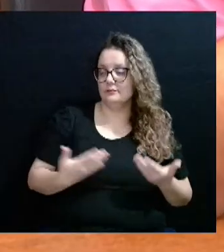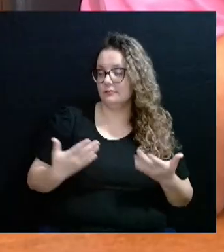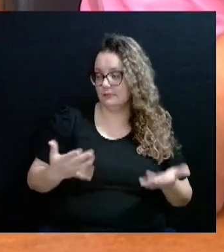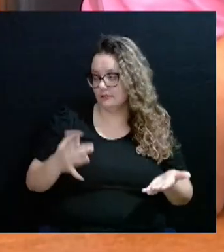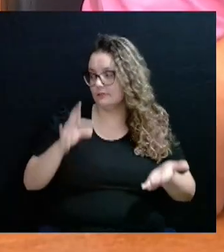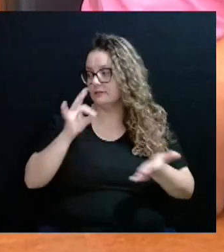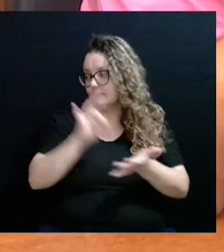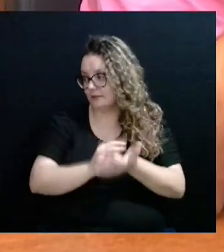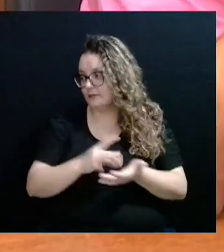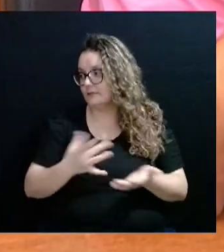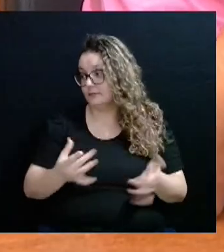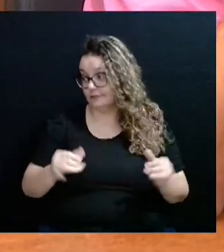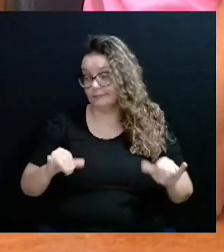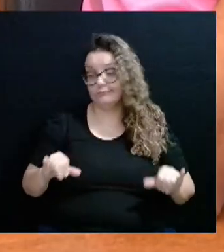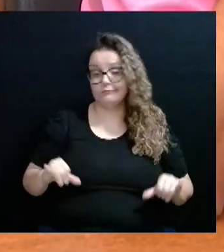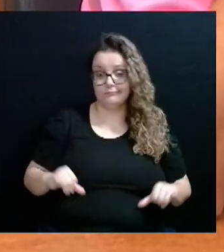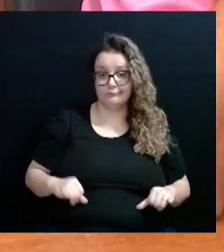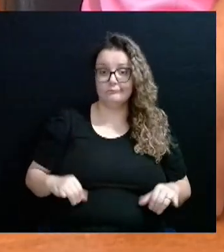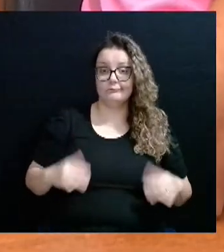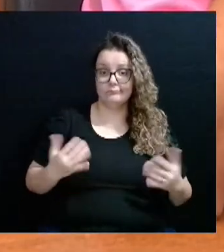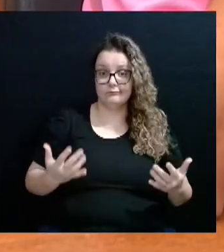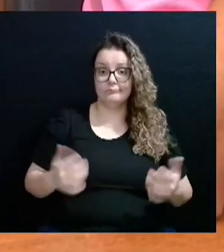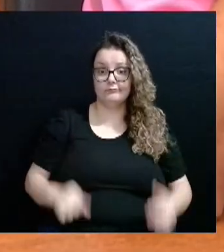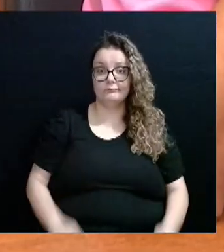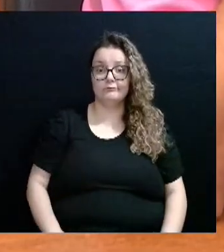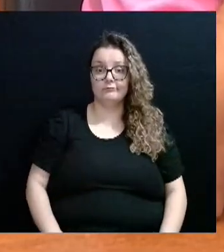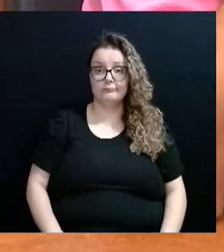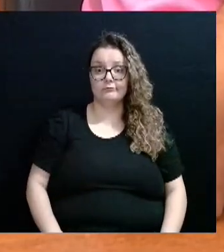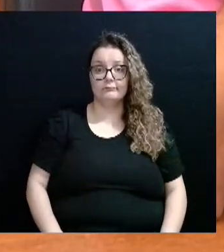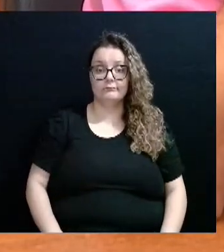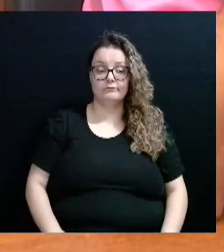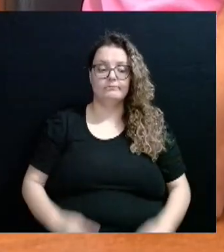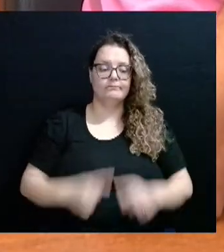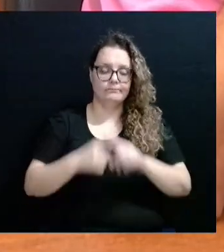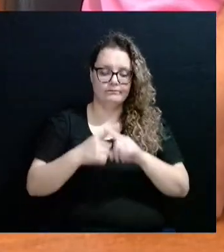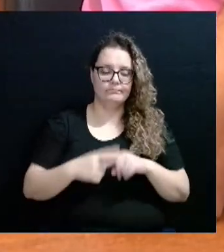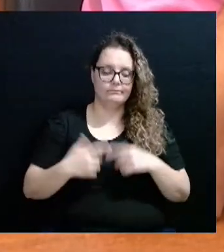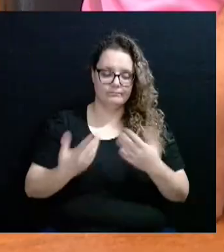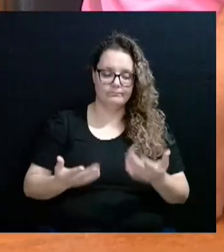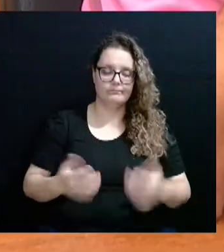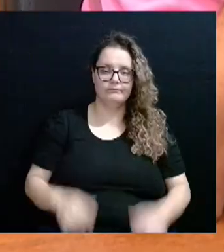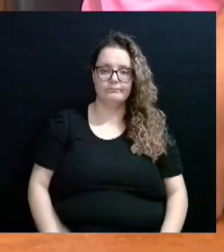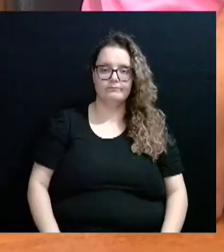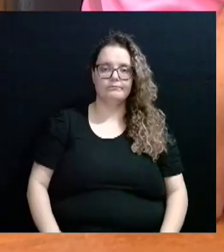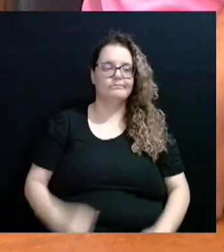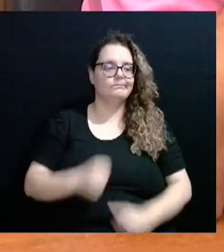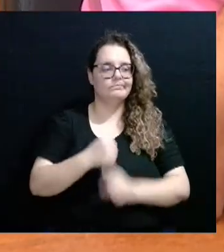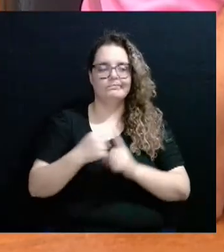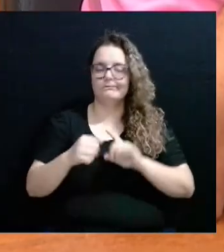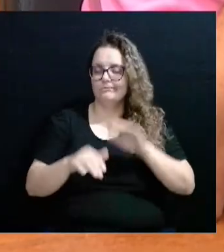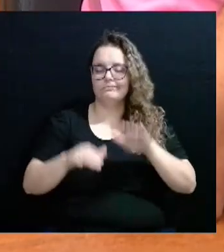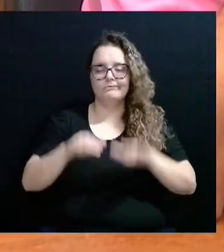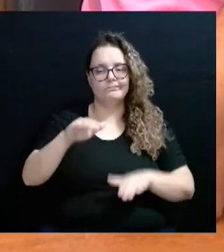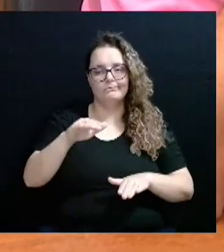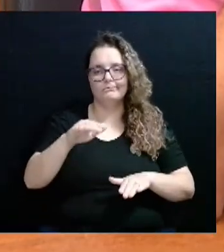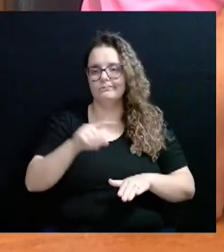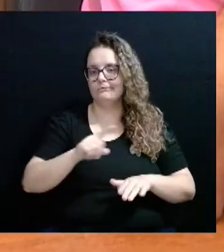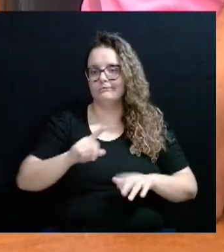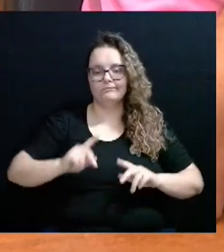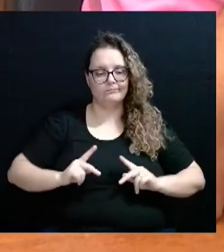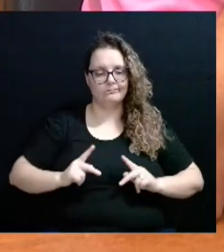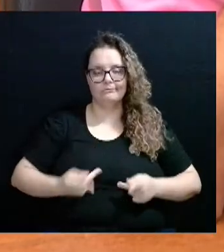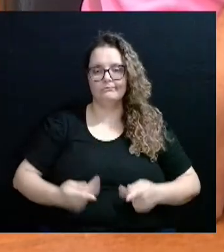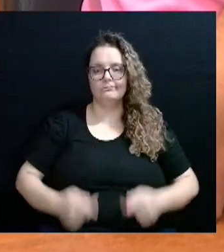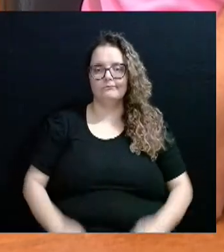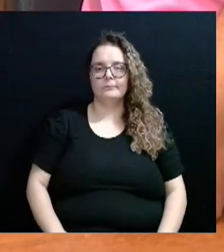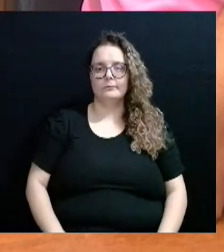sofrido muito nessa disputa, que é uma disputa desigual, é uma disputa desumana, né? É uma disputa que a gente